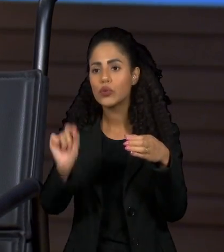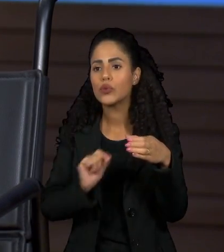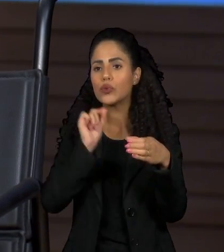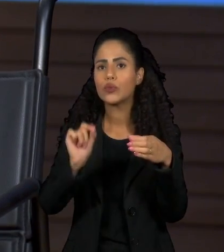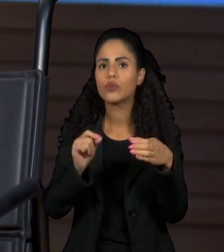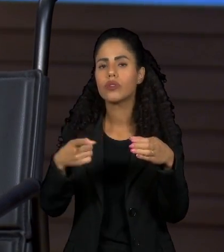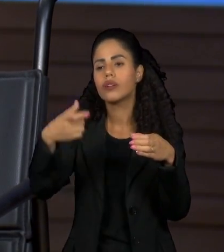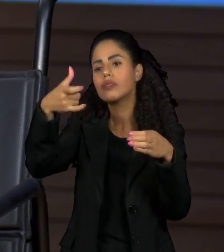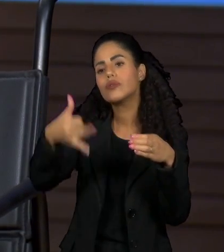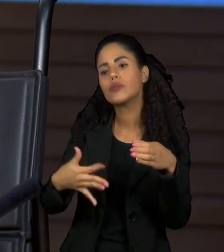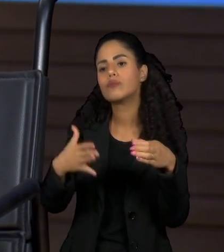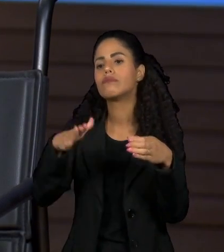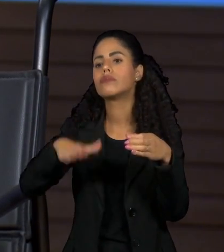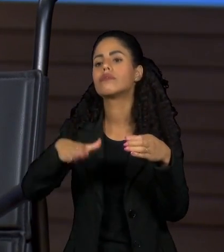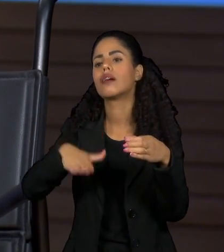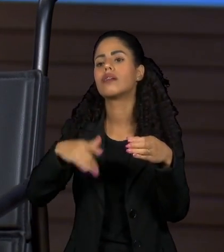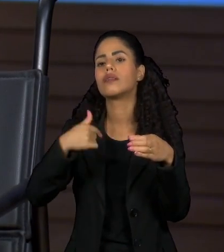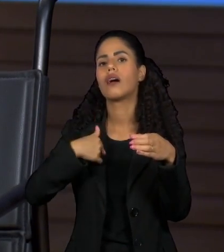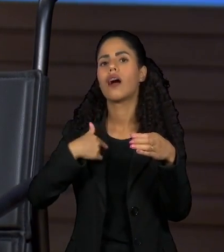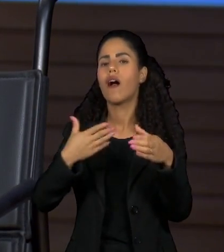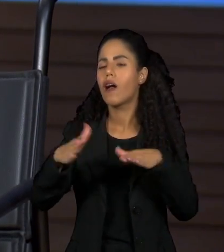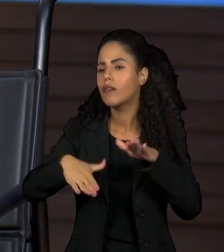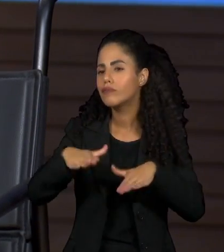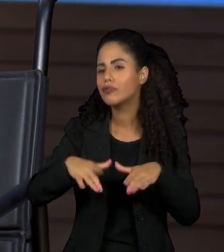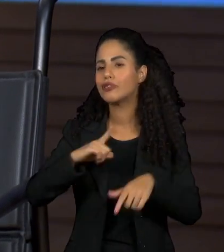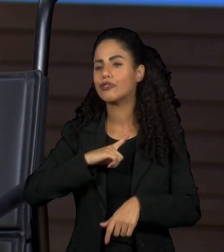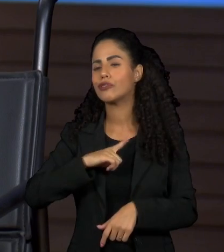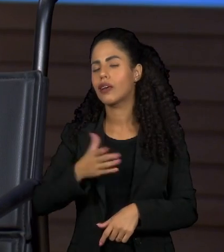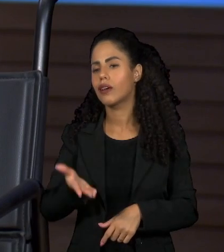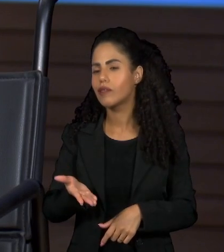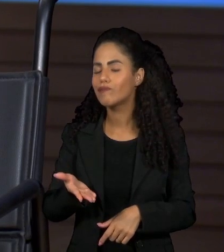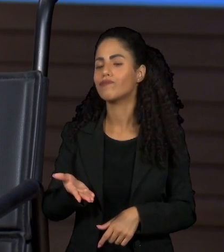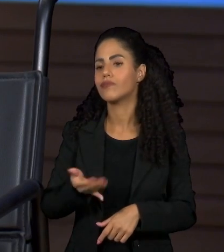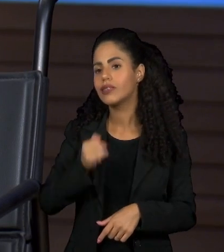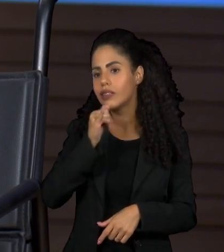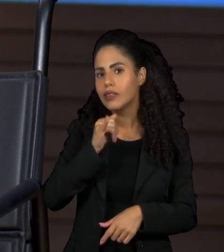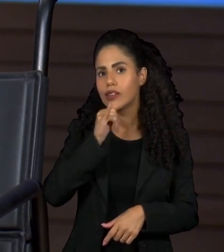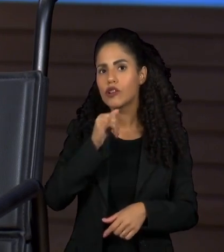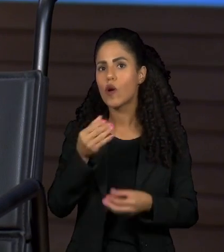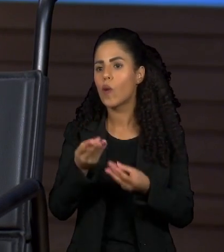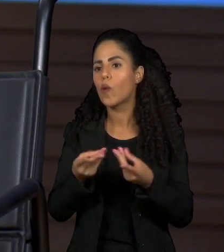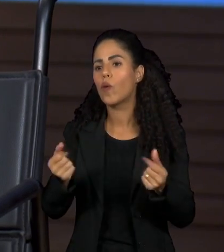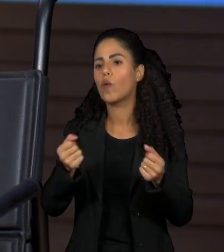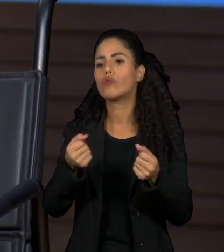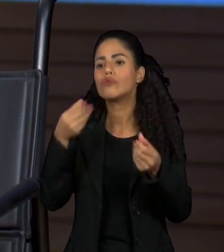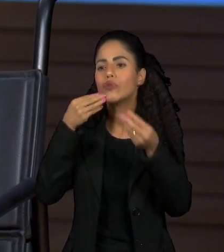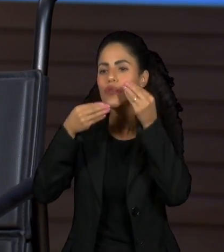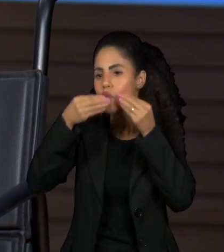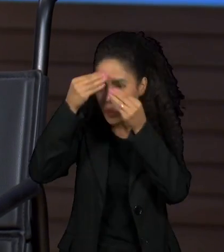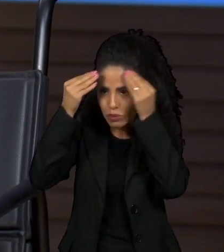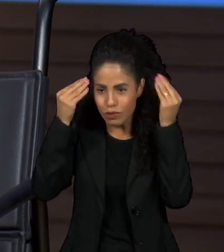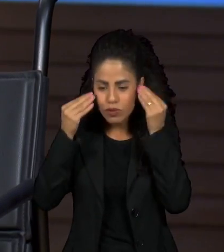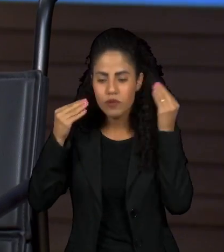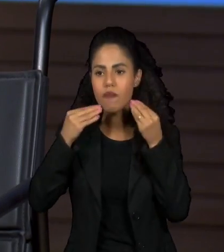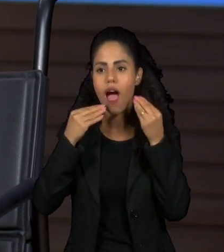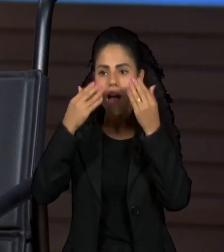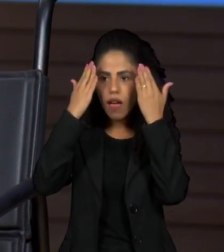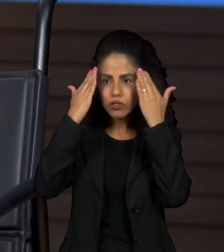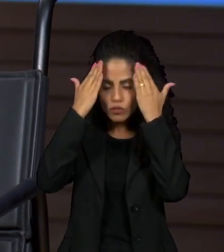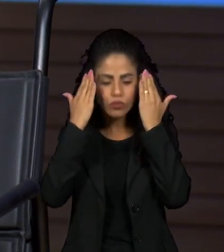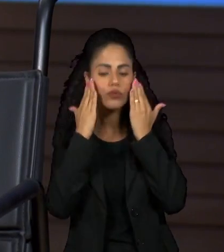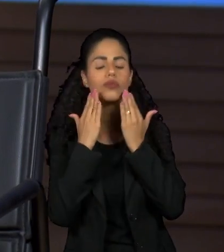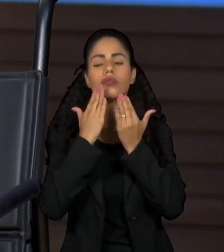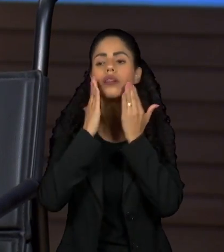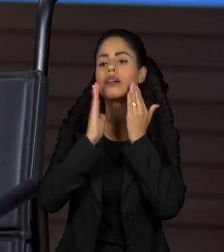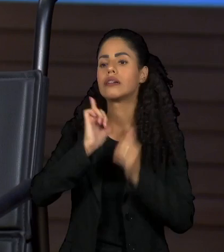comentou, aqueles que dão, às vezes, brilho, que tem alguma flexibilidade, ou algum ponto quando a gente vê muitas vezes em cosmético, ou algumas coisas para esfoliação,